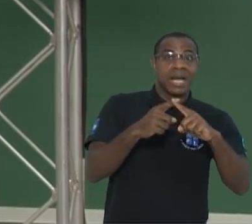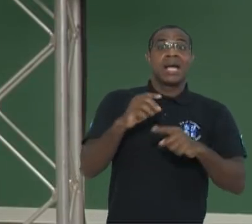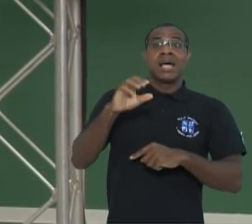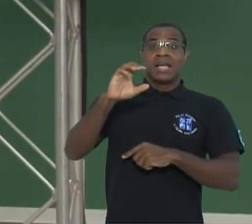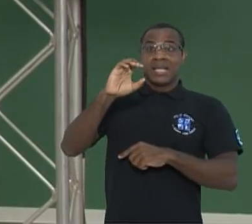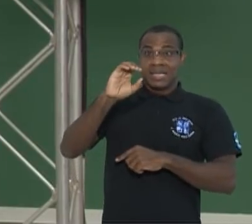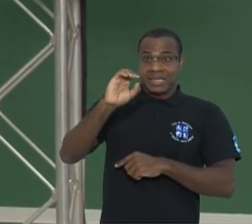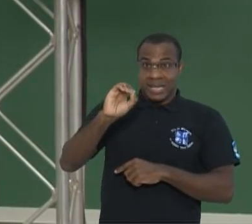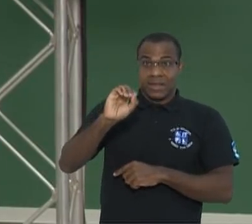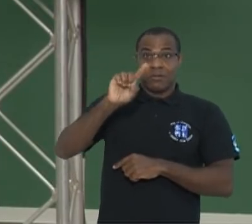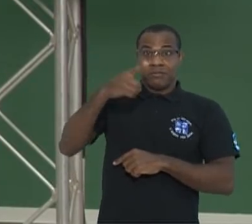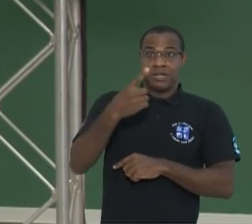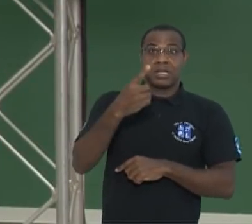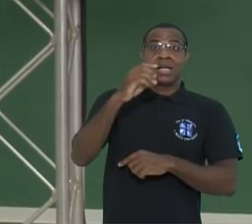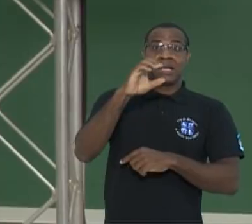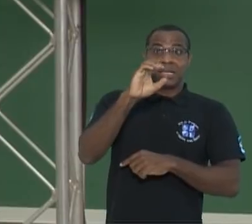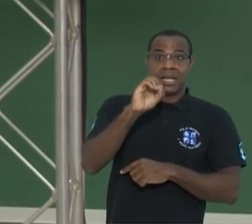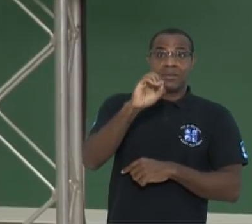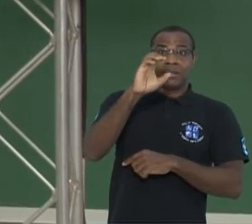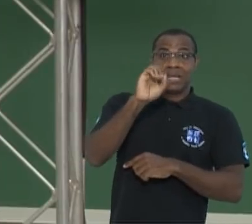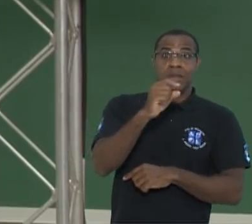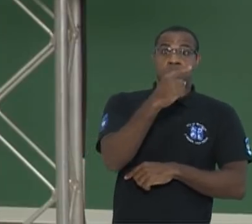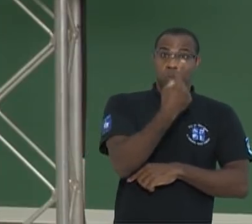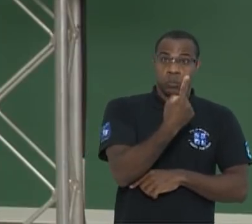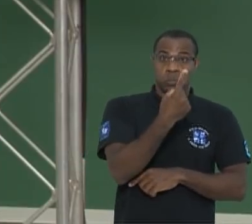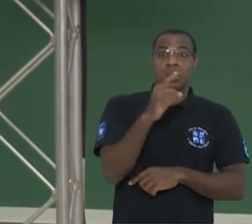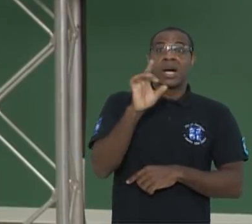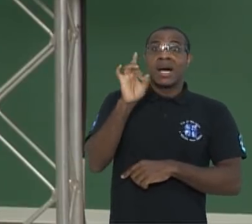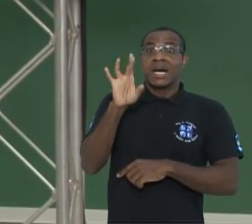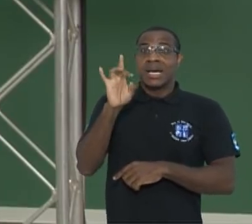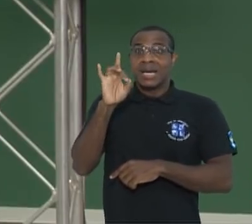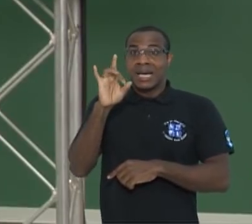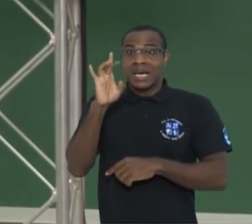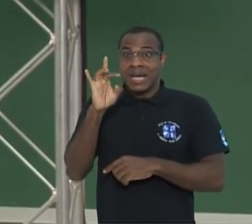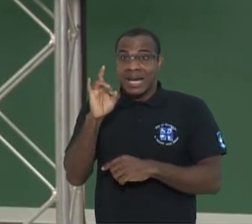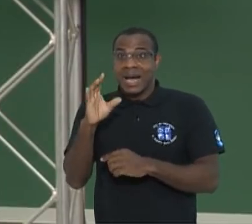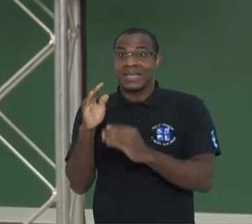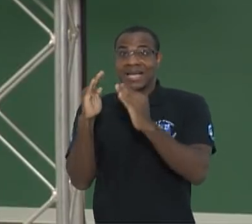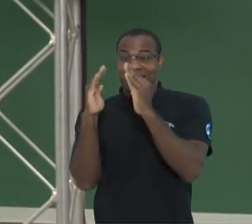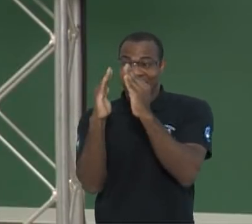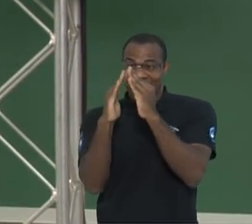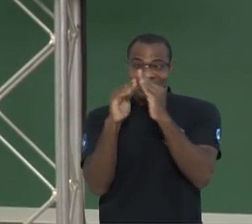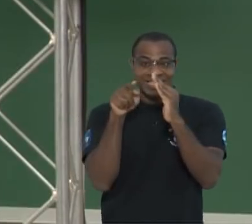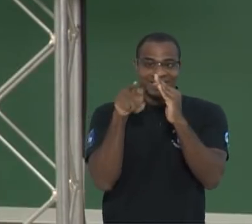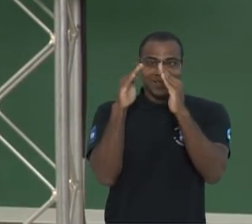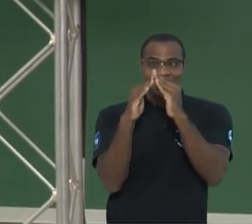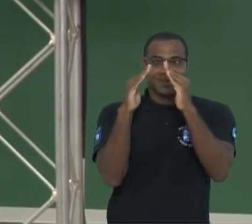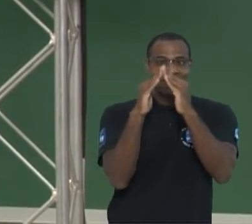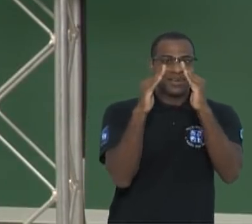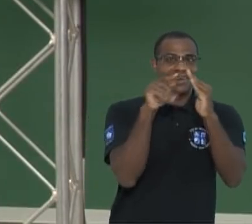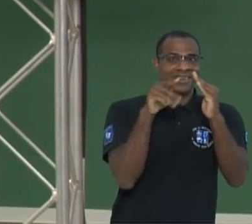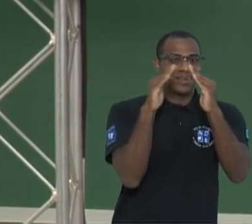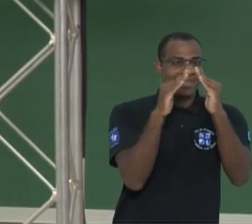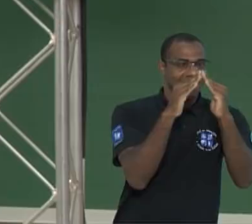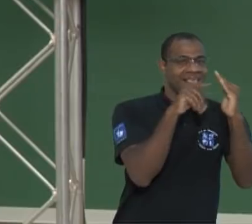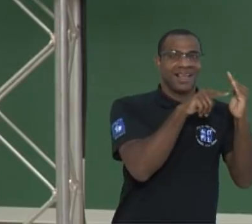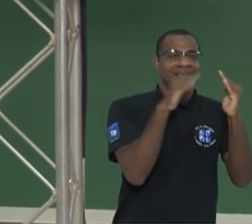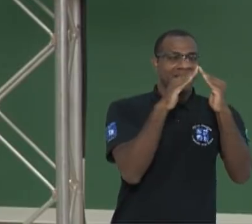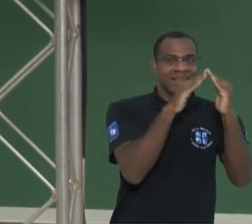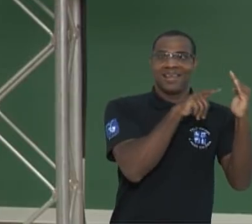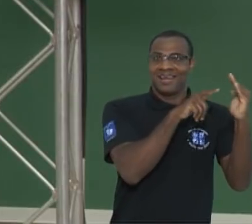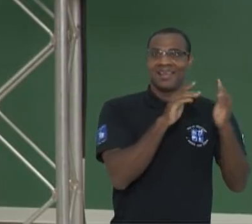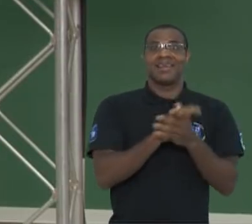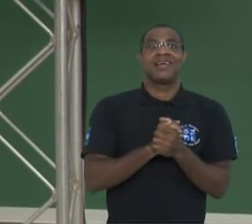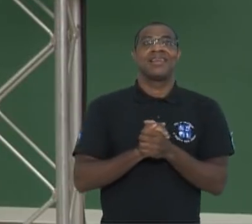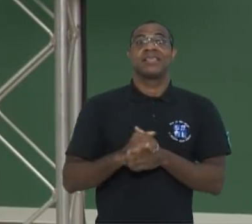0,001 cada unidade. É a mesma coisa como se você estivesse dividindo por 1000, tá bom? Então,